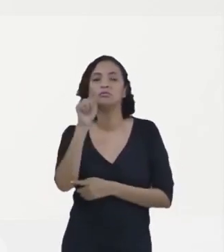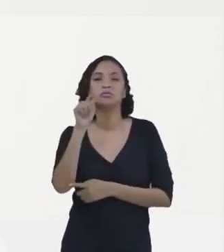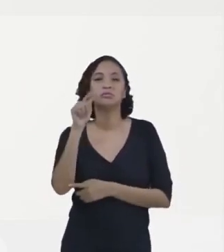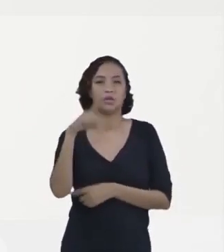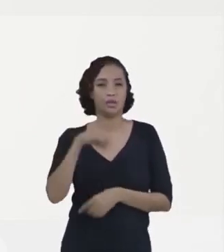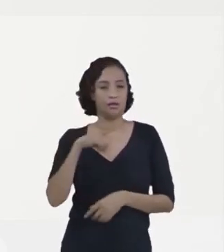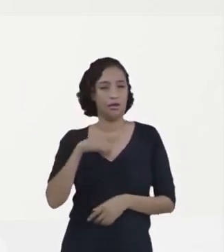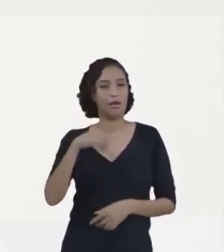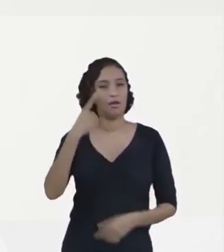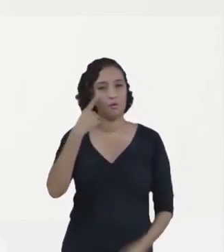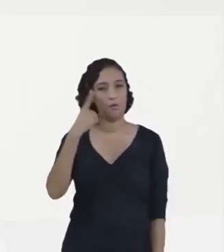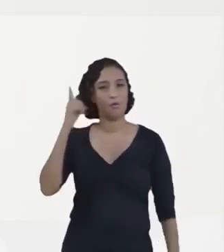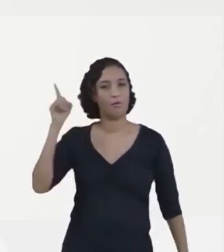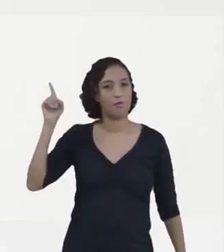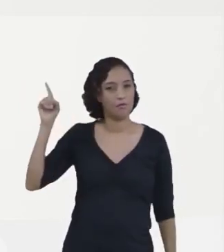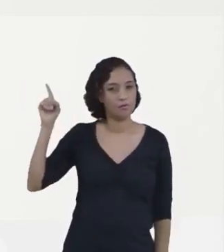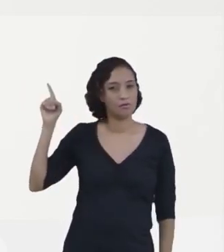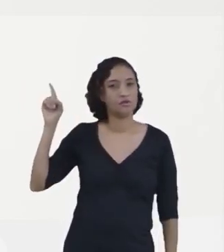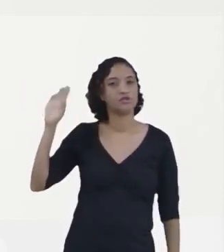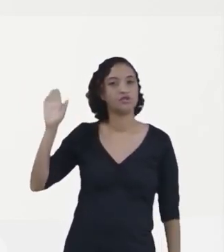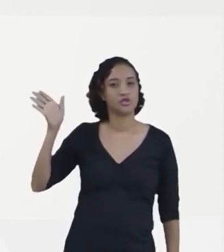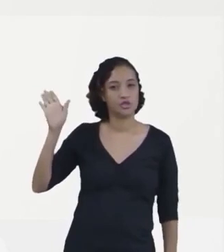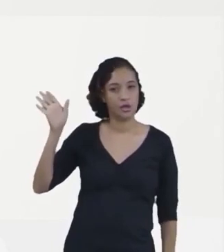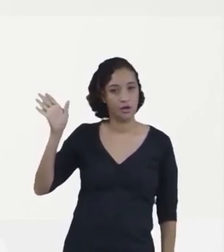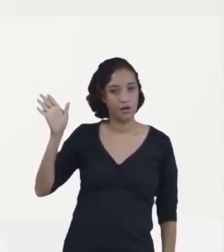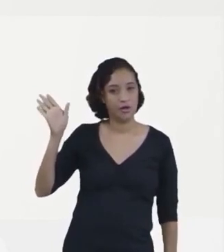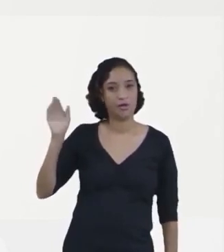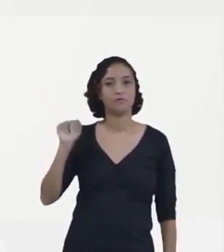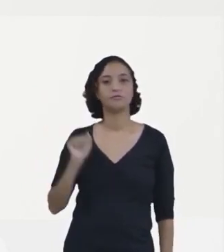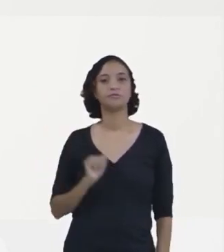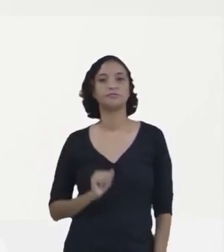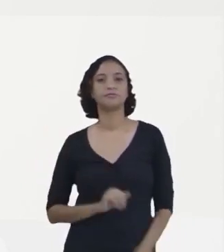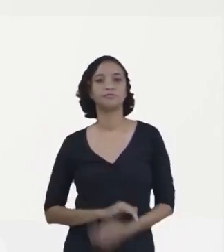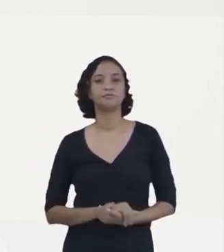corda. Corda, que mais?